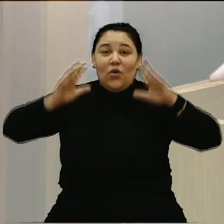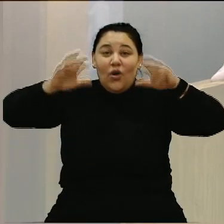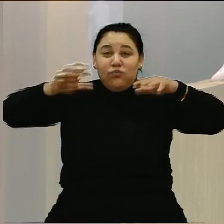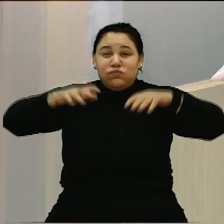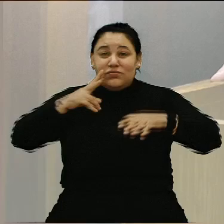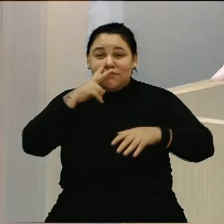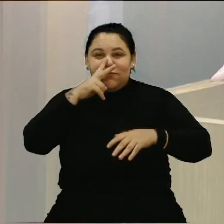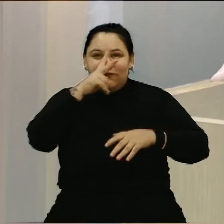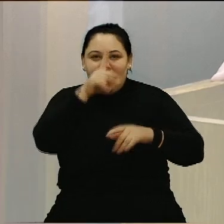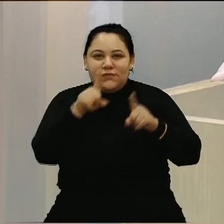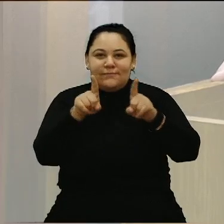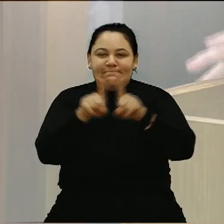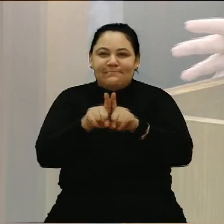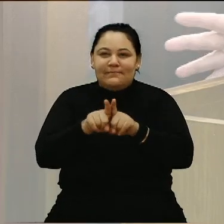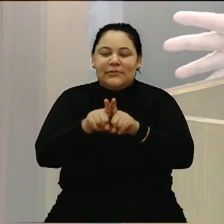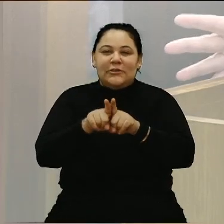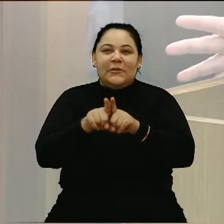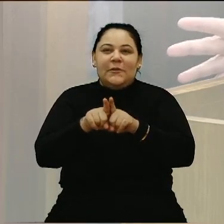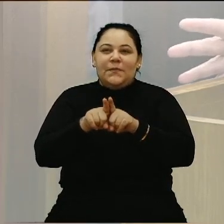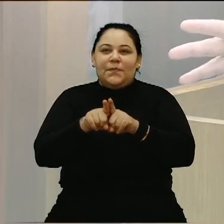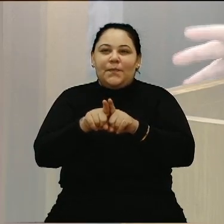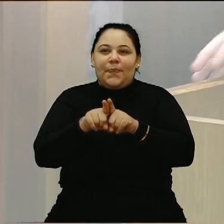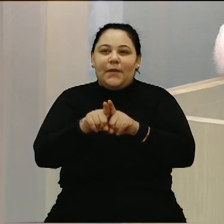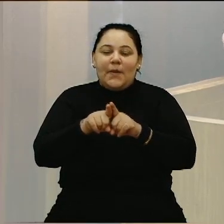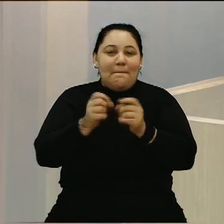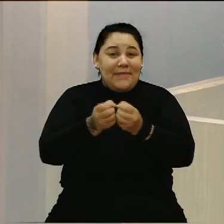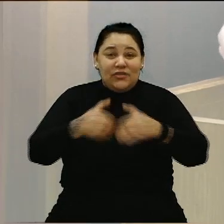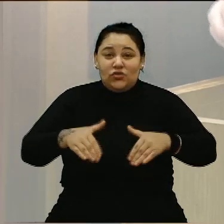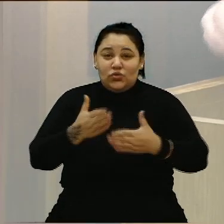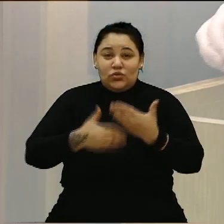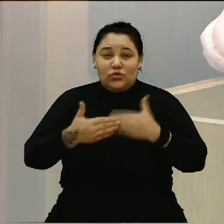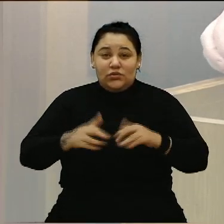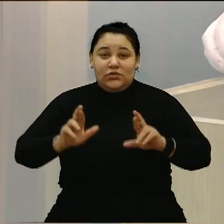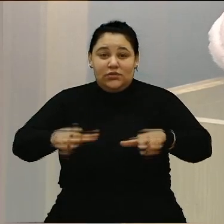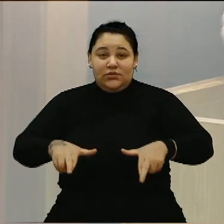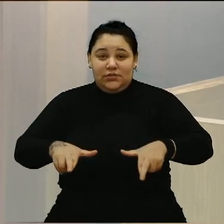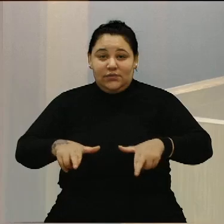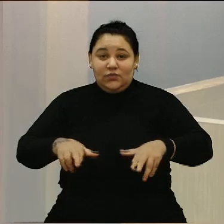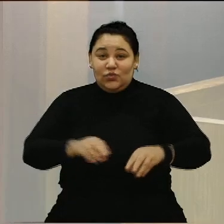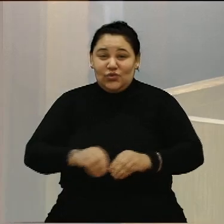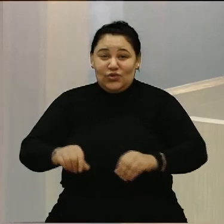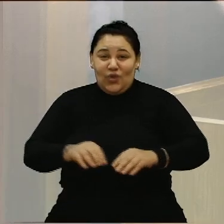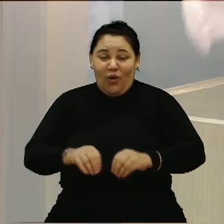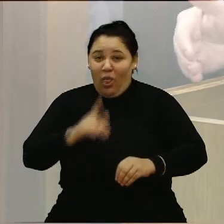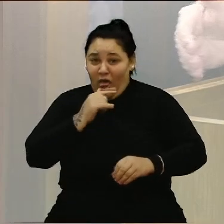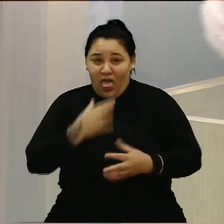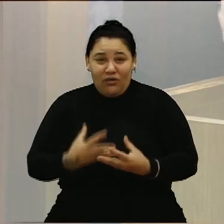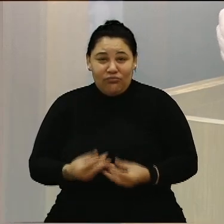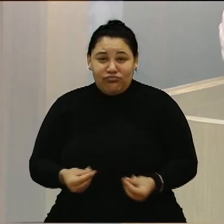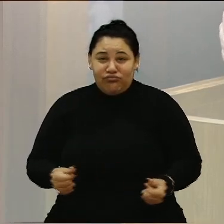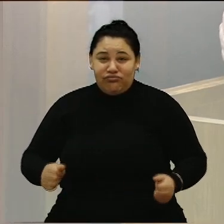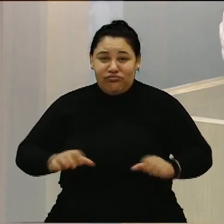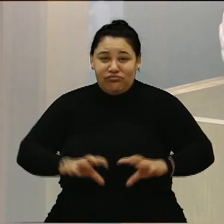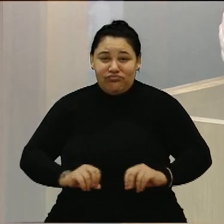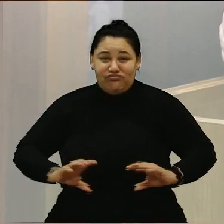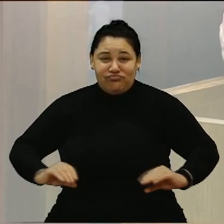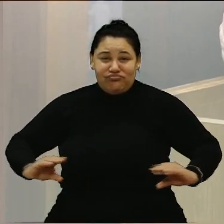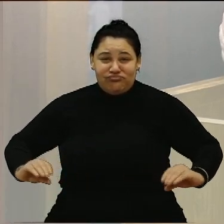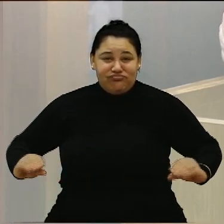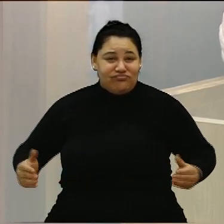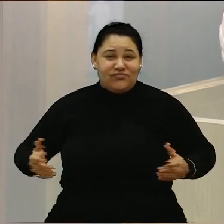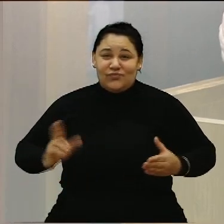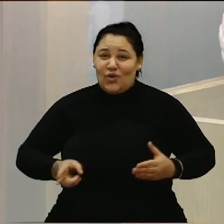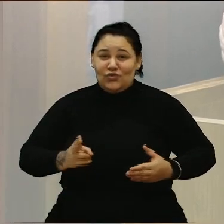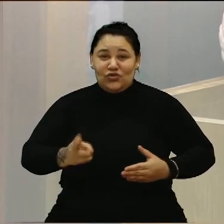muita intensidade, o que assolou a nossa região. O solo está encharcado e a previsão é de mais chuvas a partir desta